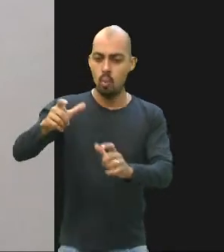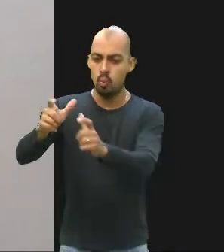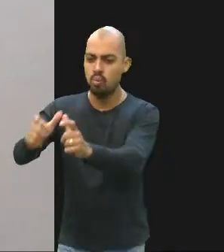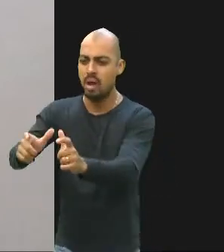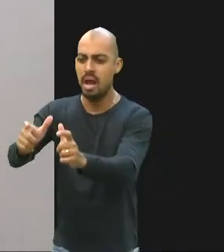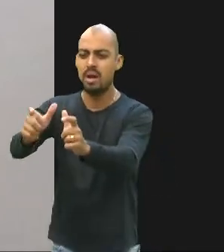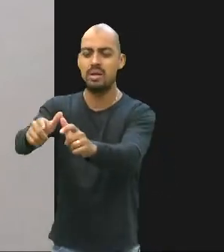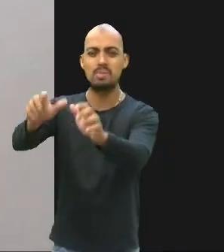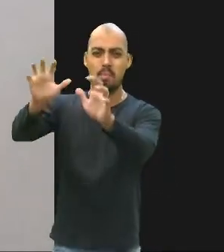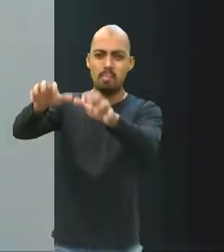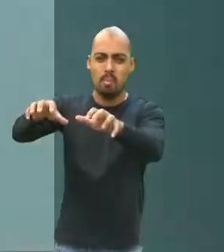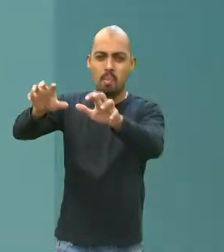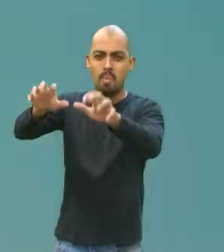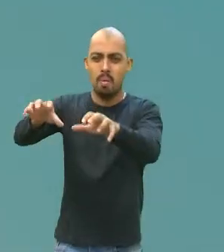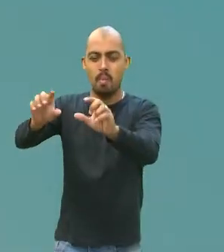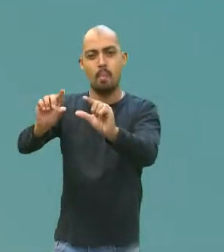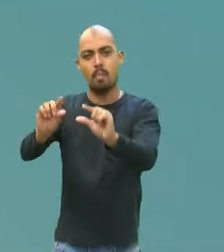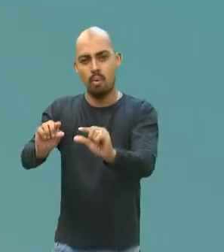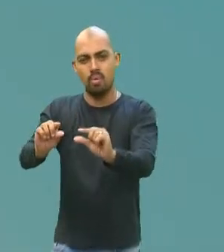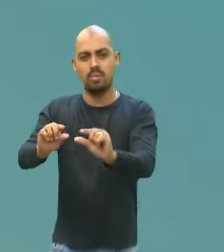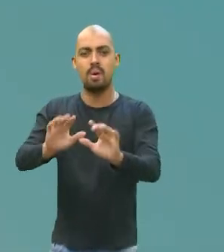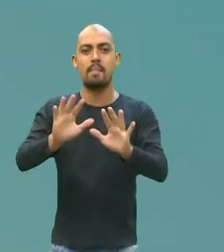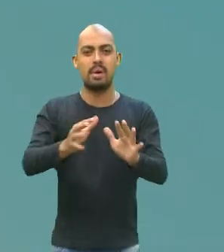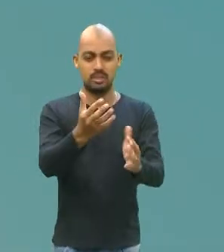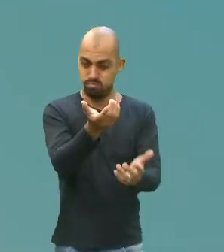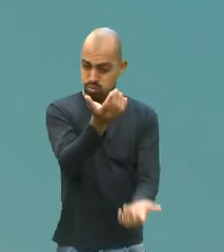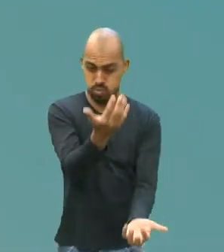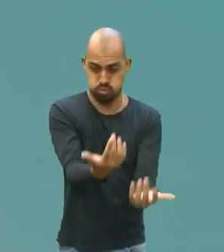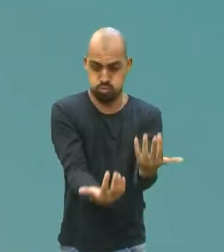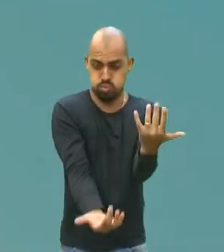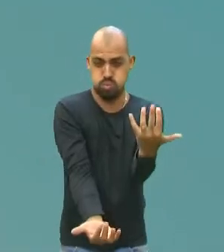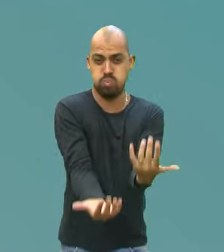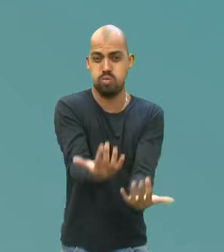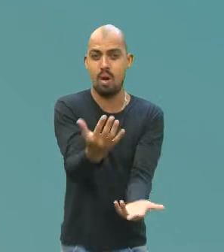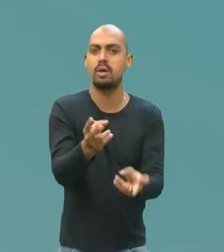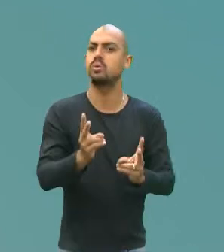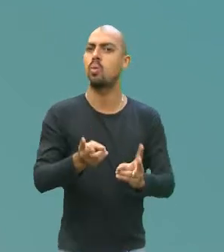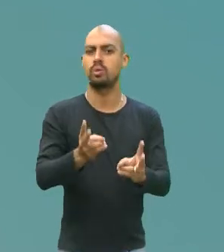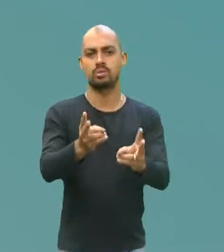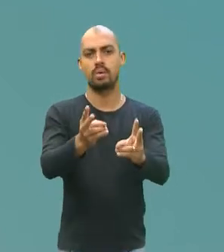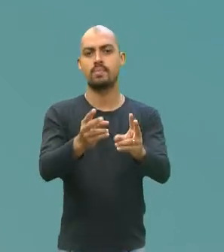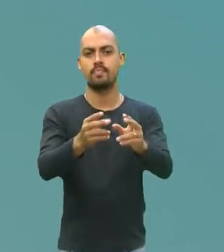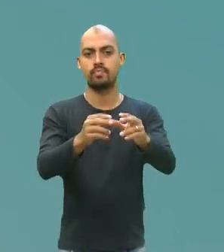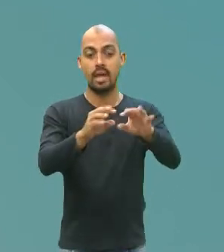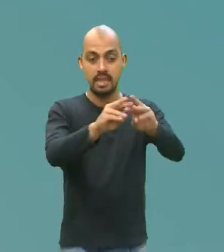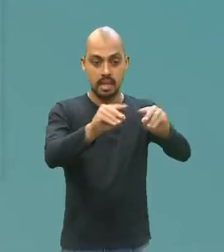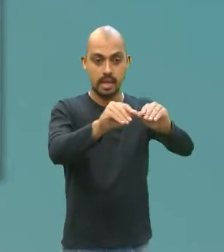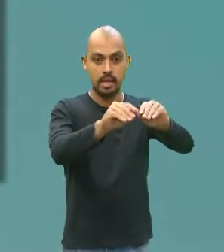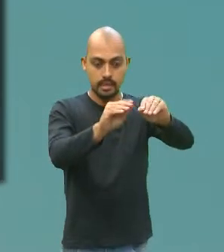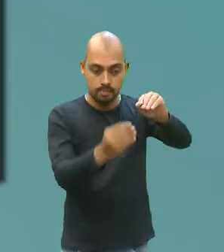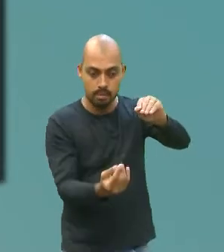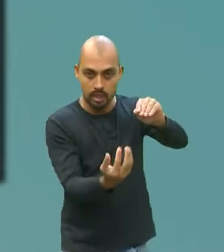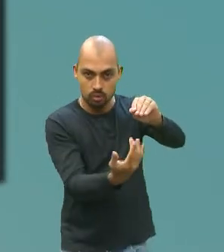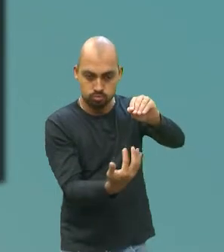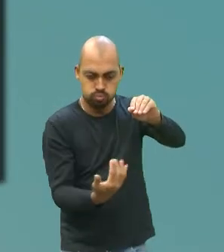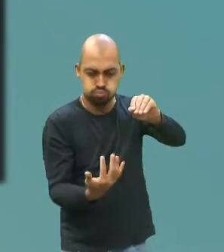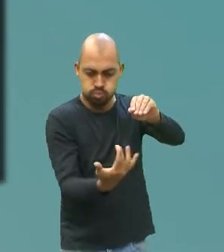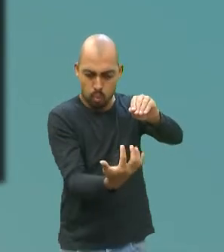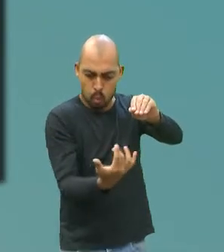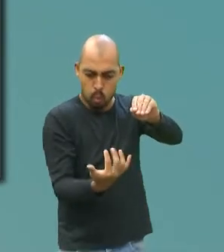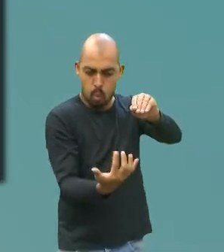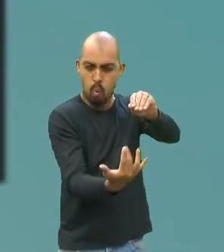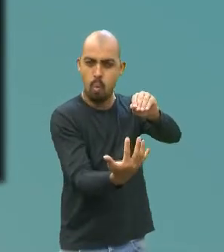algumas partes, mas muita seca. O fogo ainda continuava, tanto aquele fogo subterrâneo, quanto o fogo que